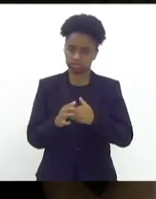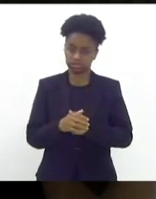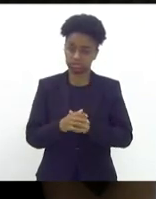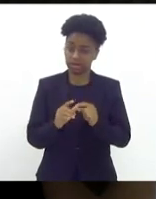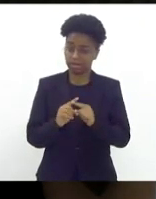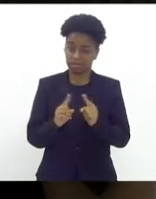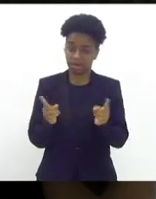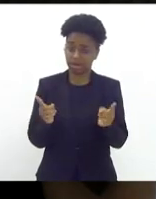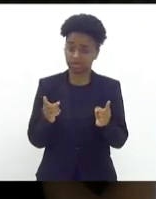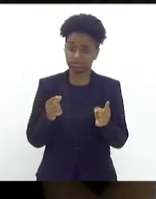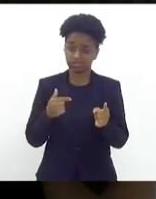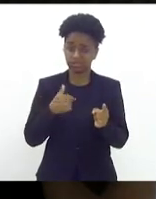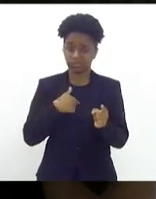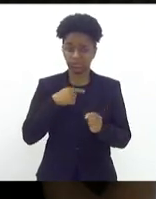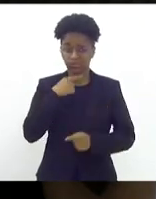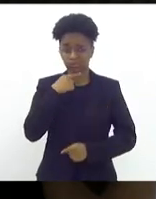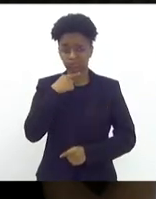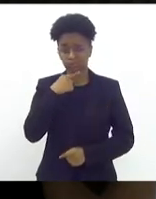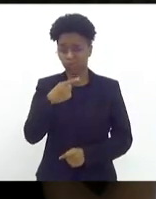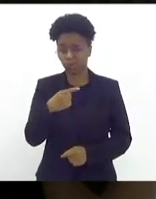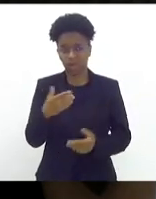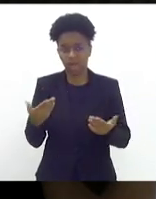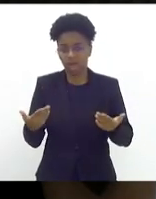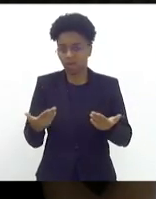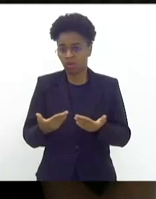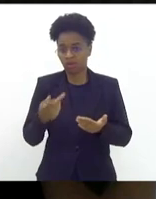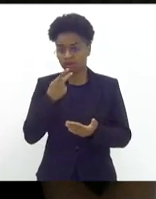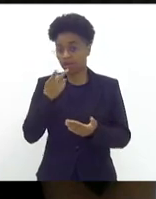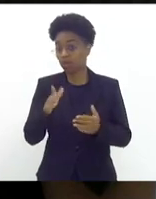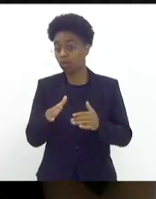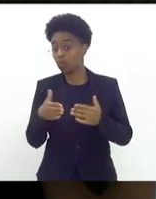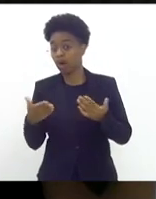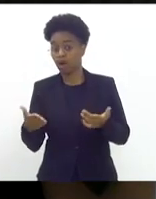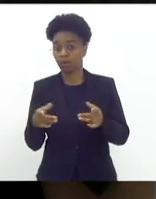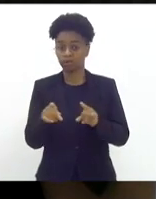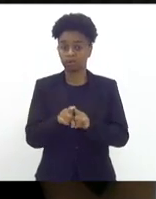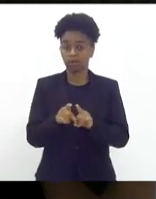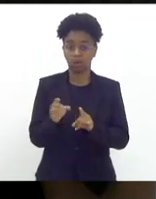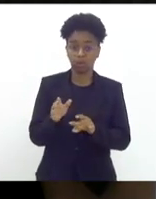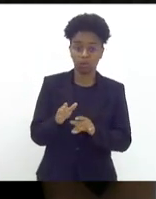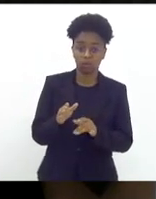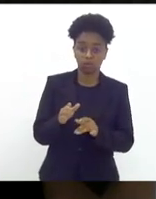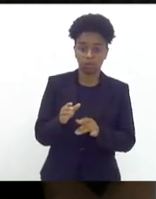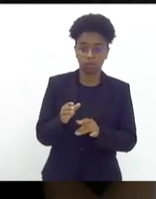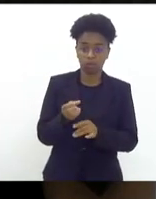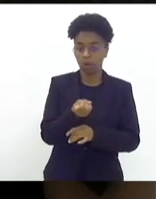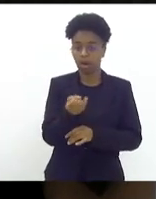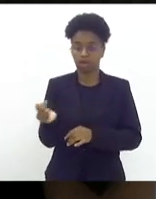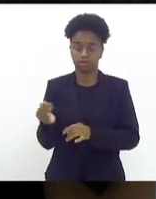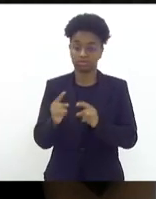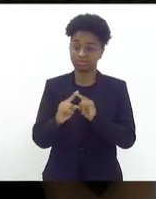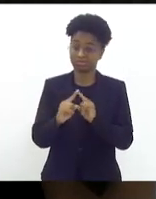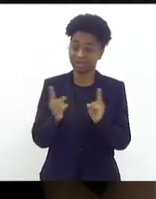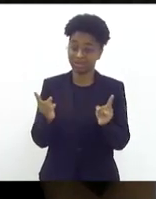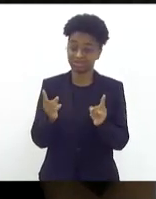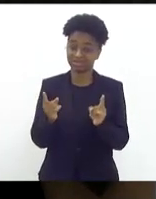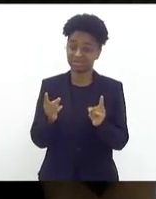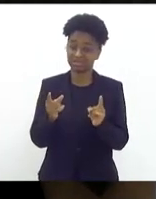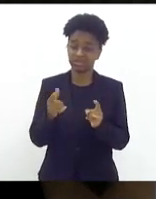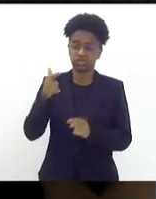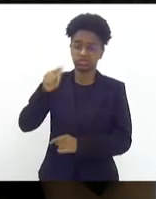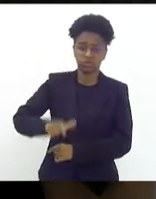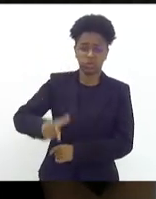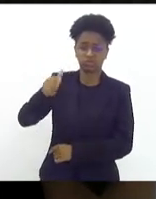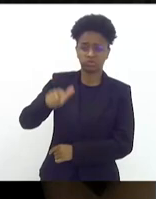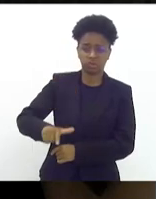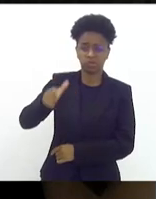Mas eu não consigo, de pronto, dizer qual e quanto, mas é reincidente, porque houve